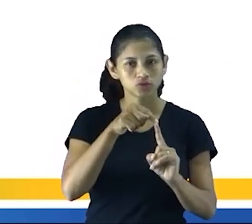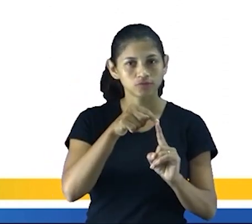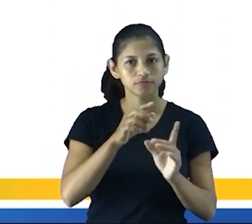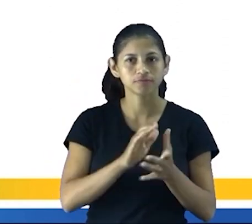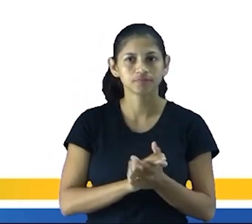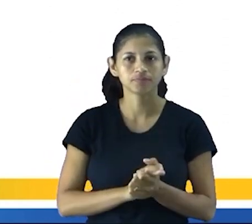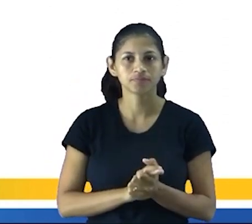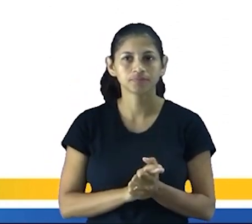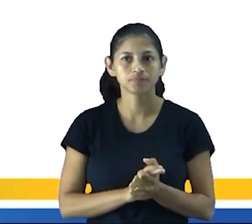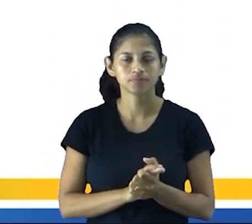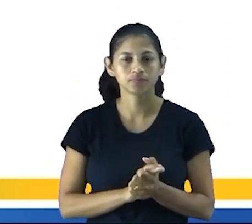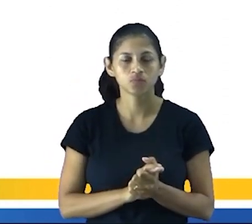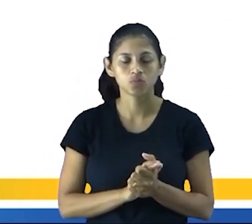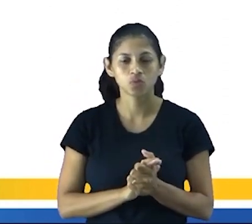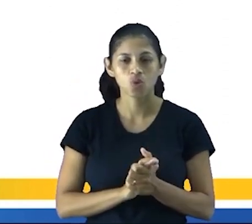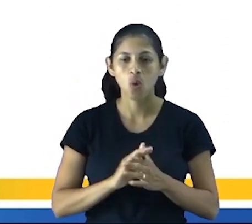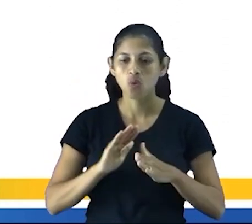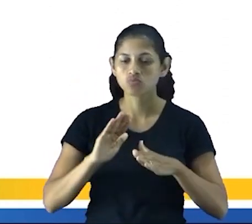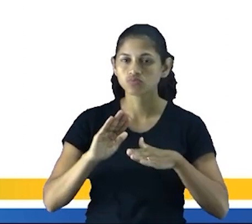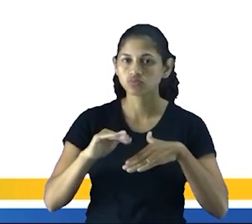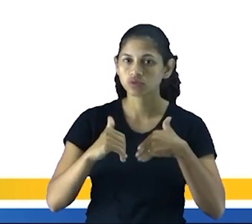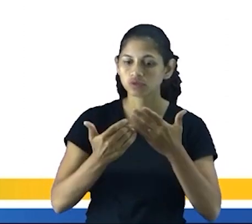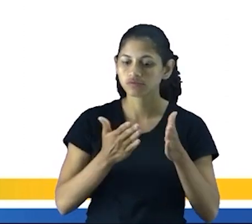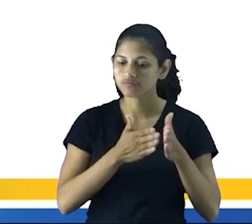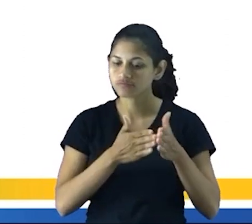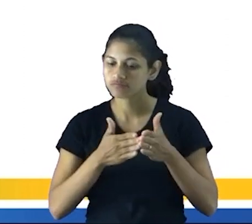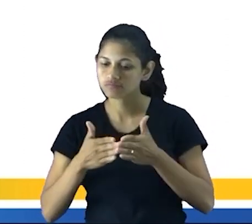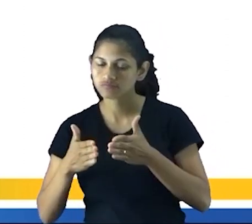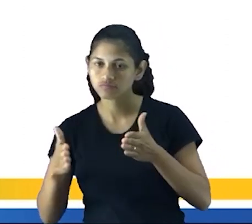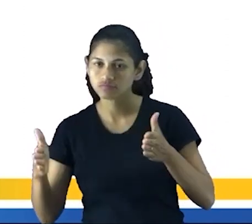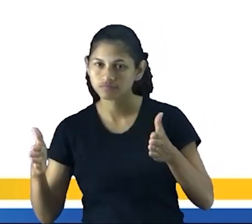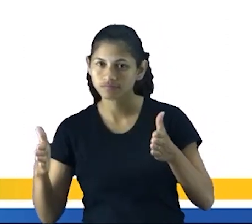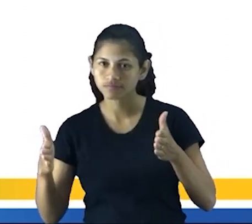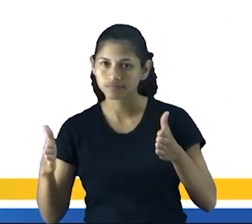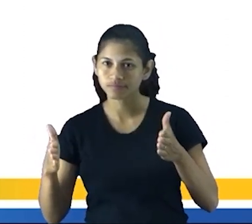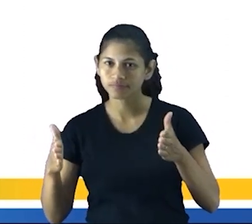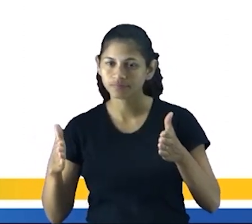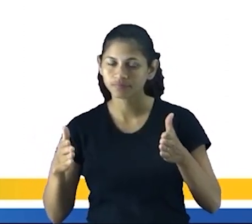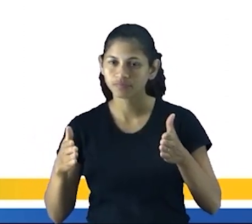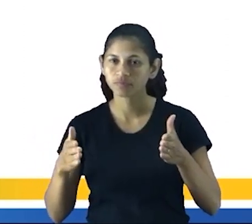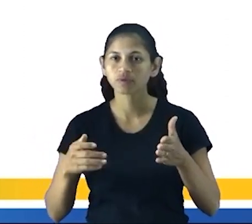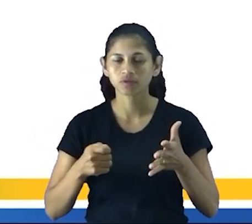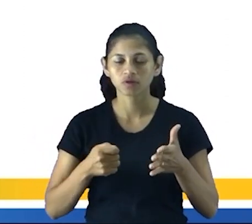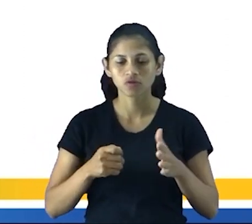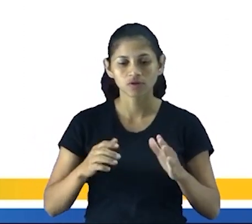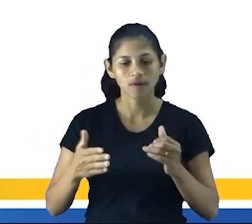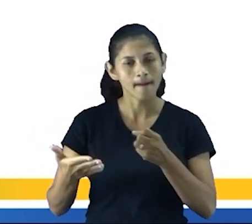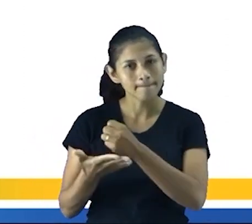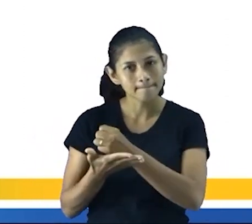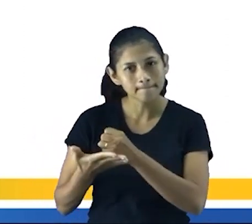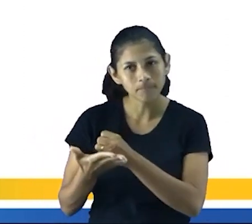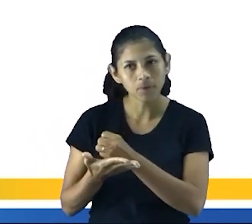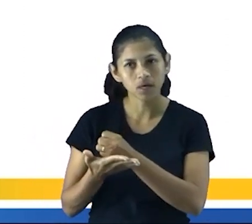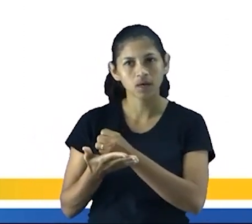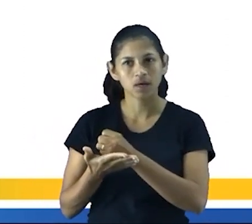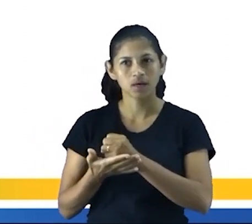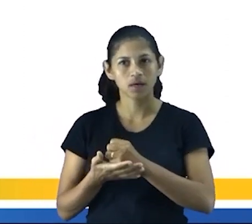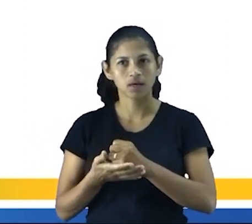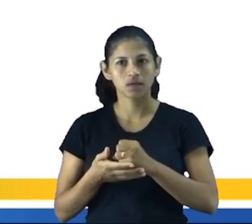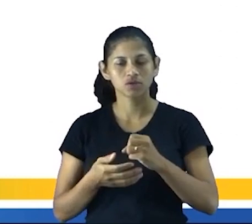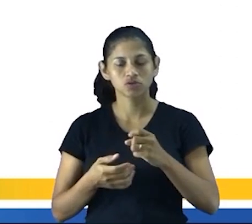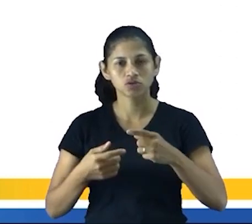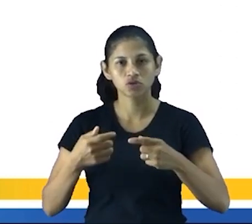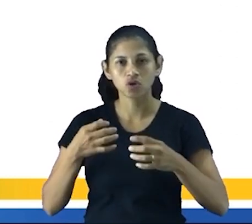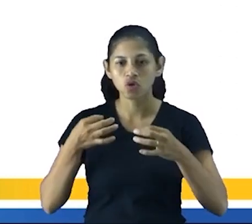dentro. O desenvolvimento, há uma fundamentação e defesa do ponto de vista, né, apresentado por meio